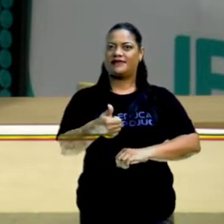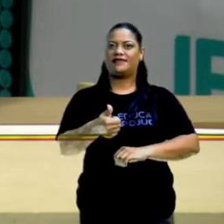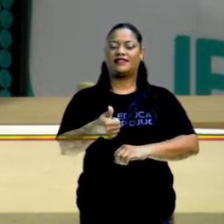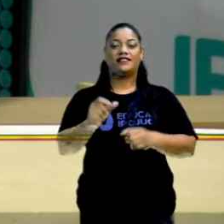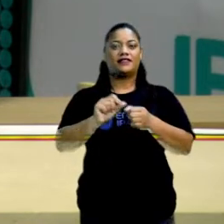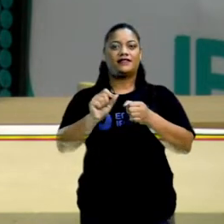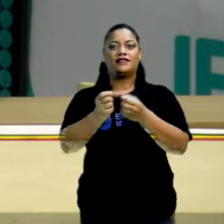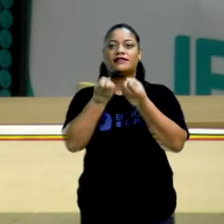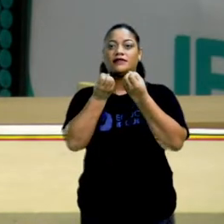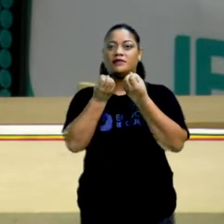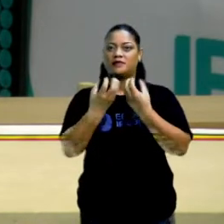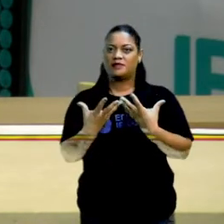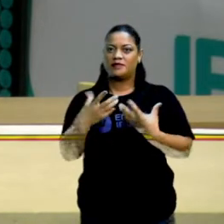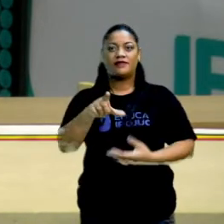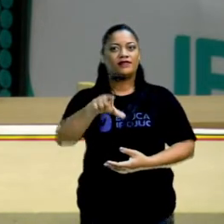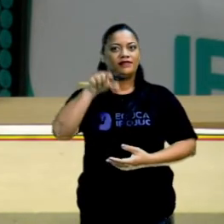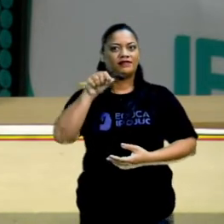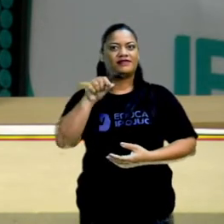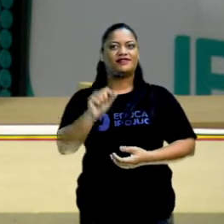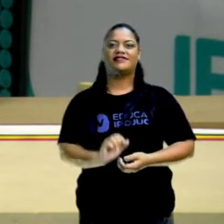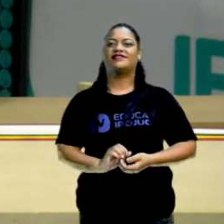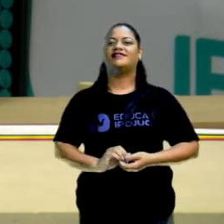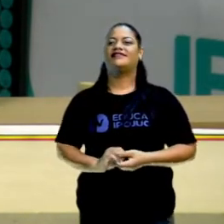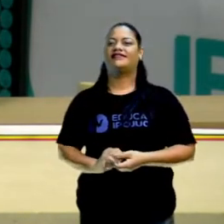fazer boas escolhas.